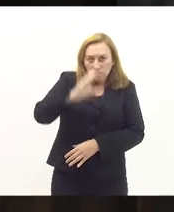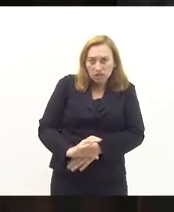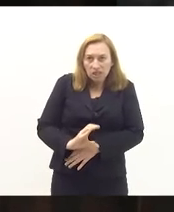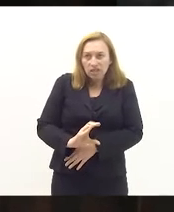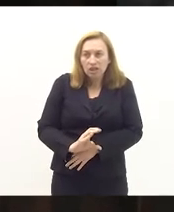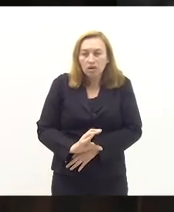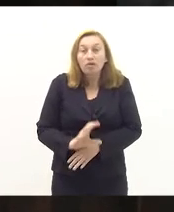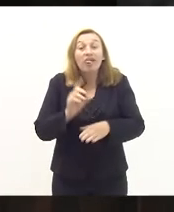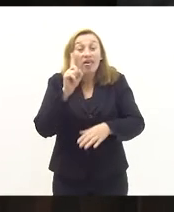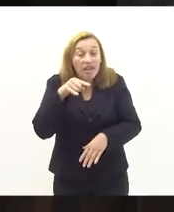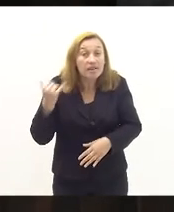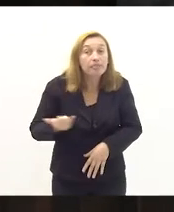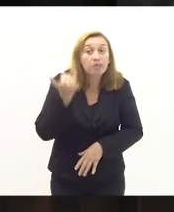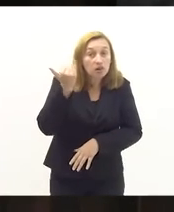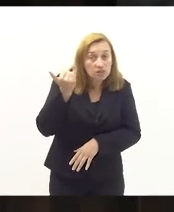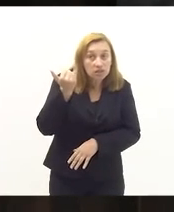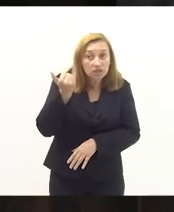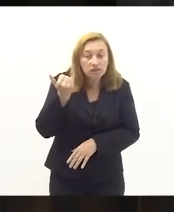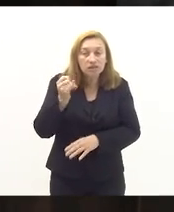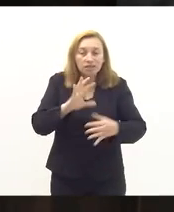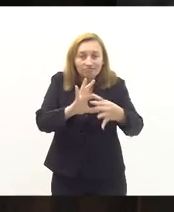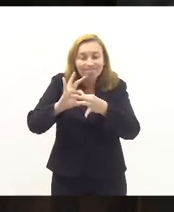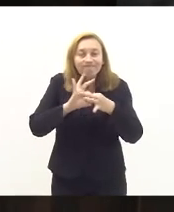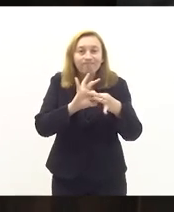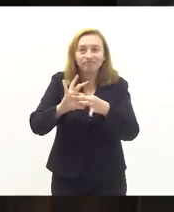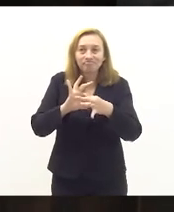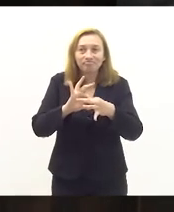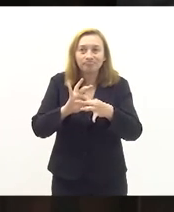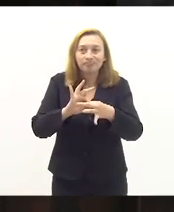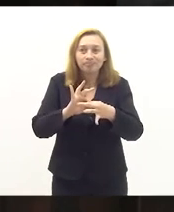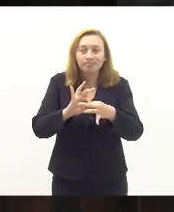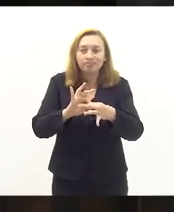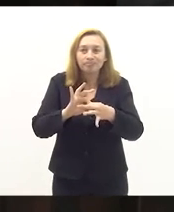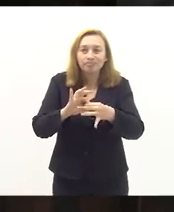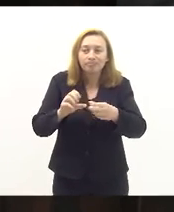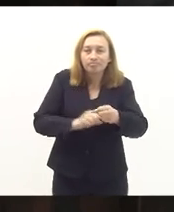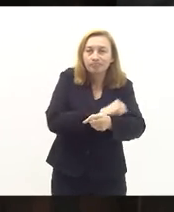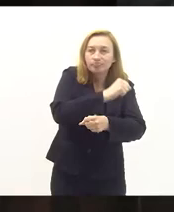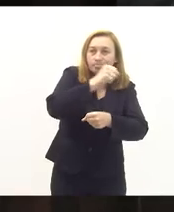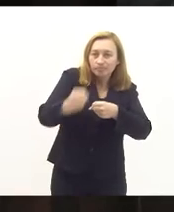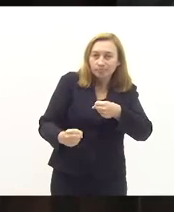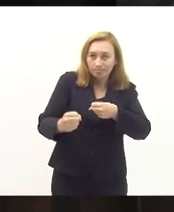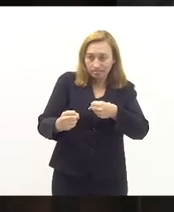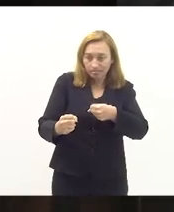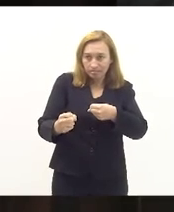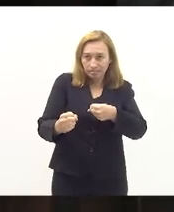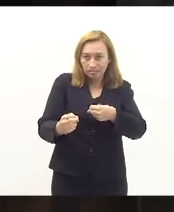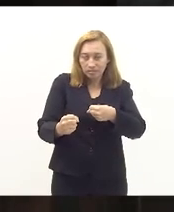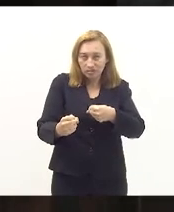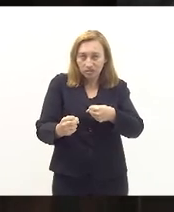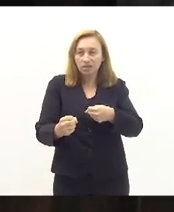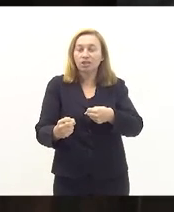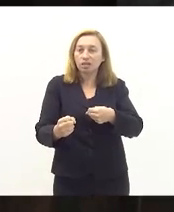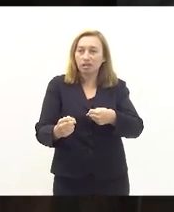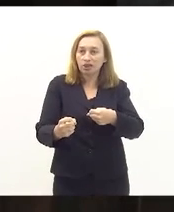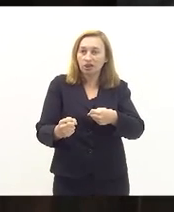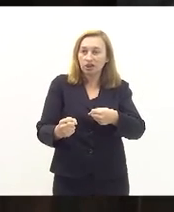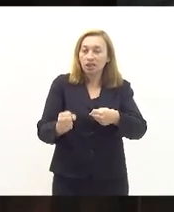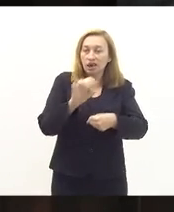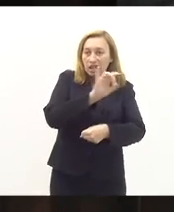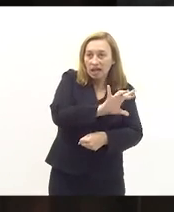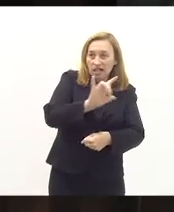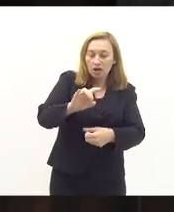então é muito importante essa harmonia que os poderes são individuais a câmera é um poder a